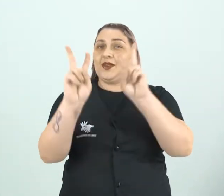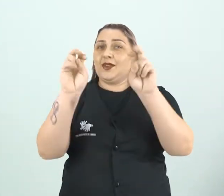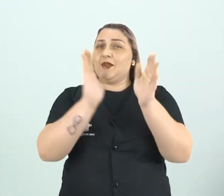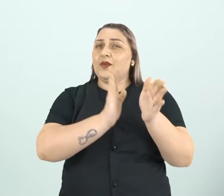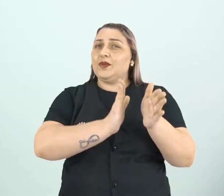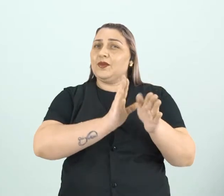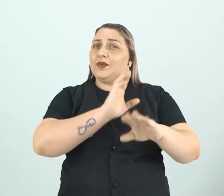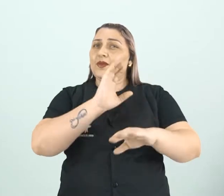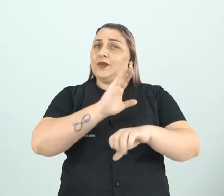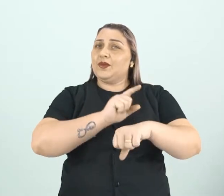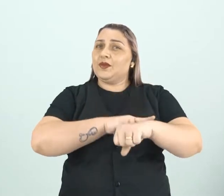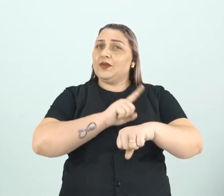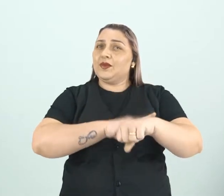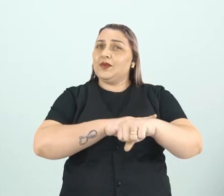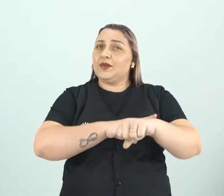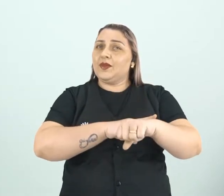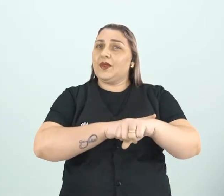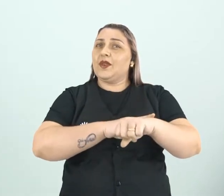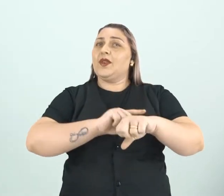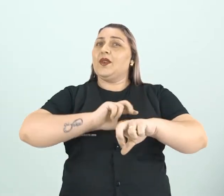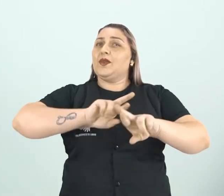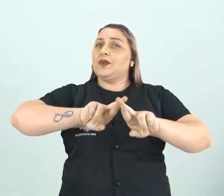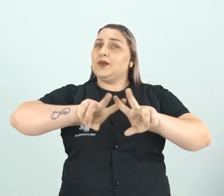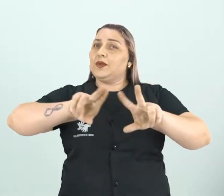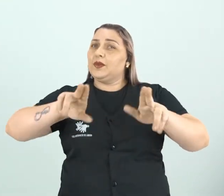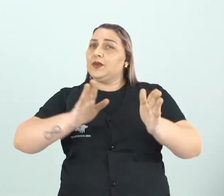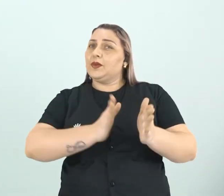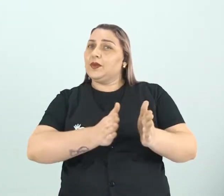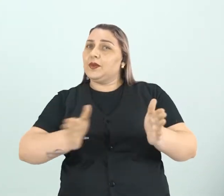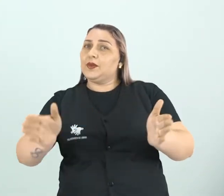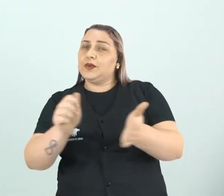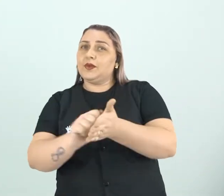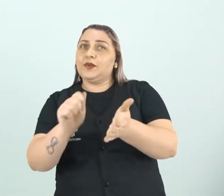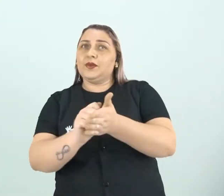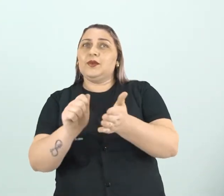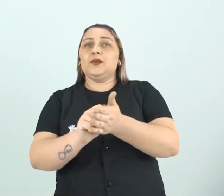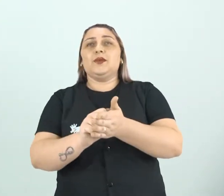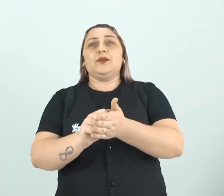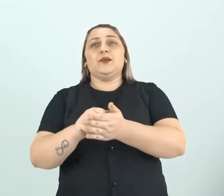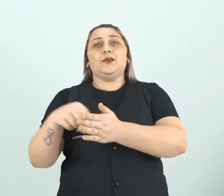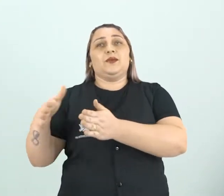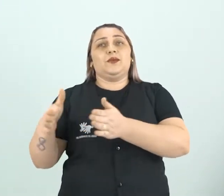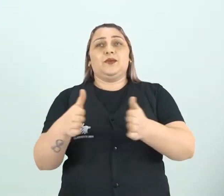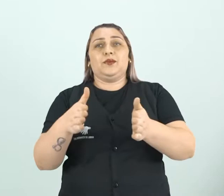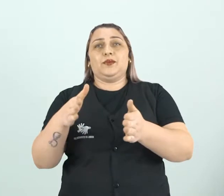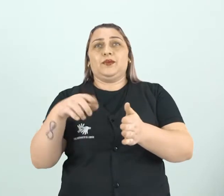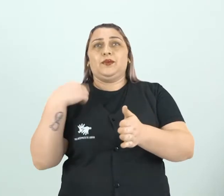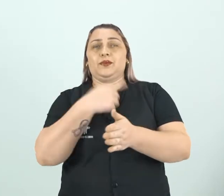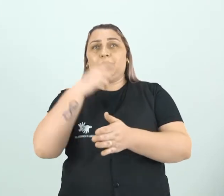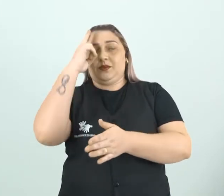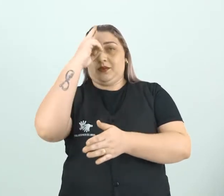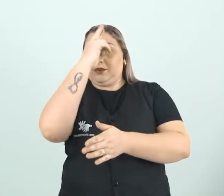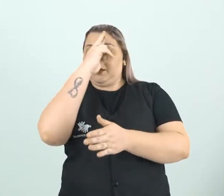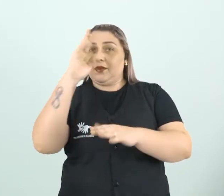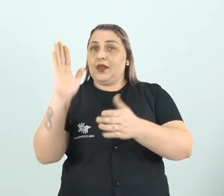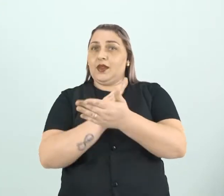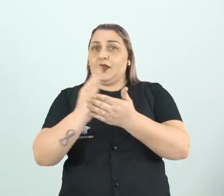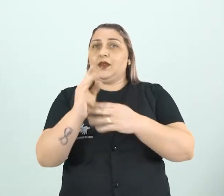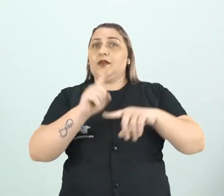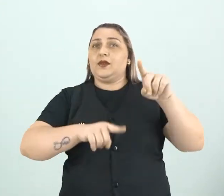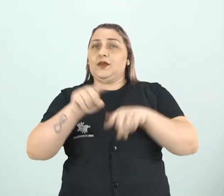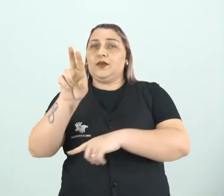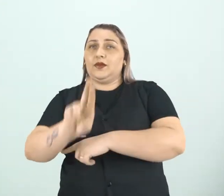sobre o tempo e as suas diferentes formas de registro durante a nossa história. Alguns